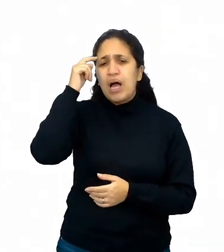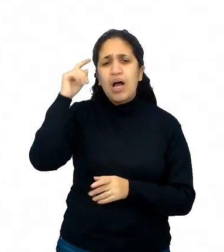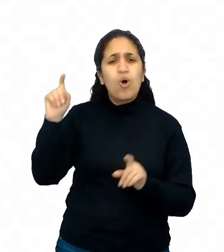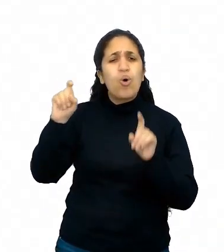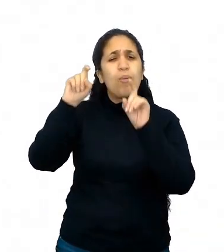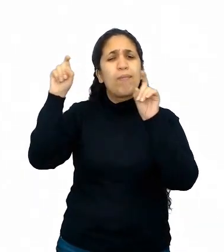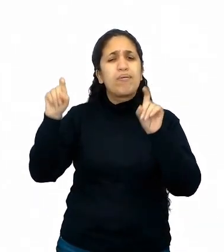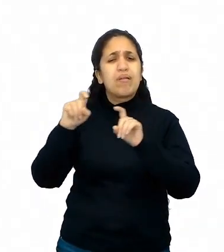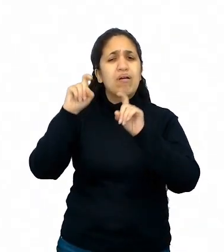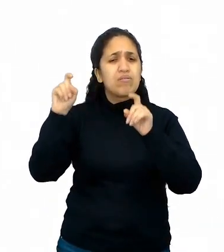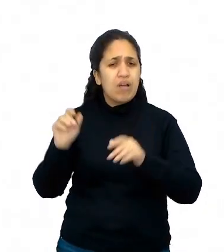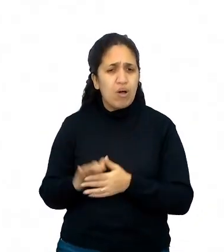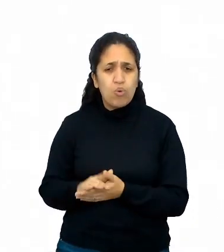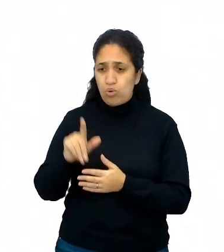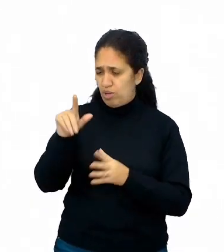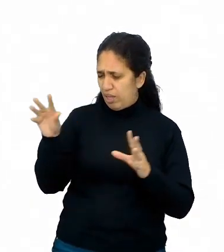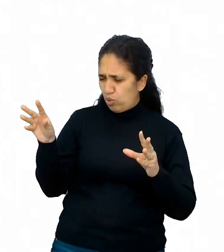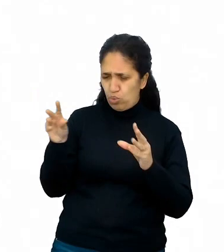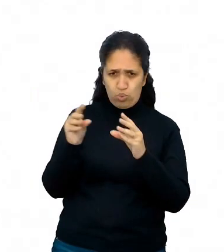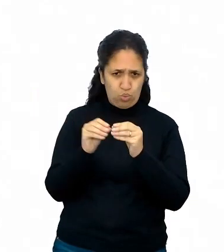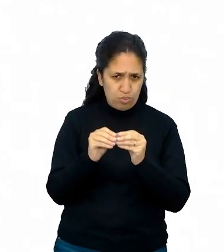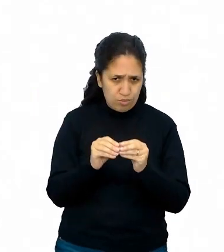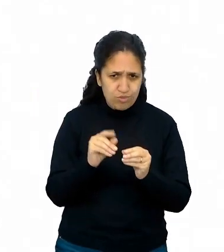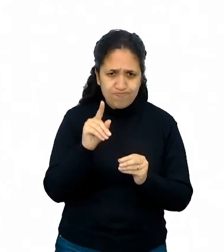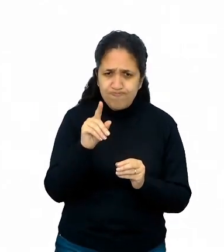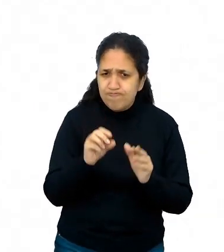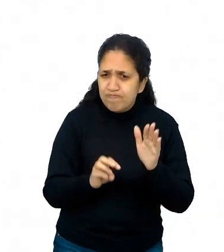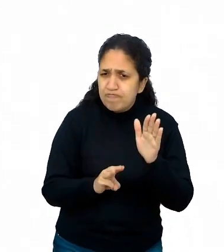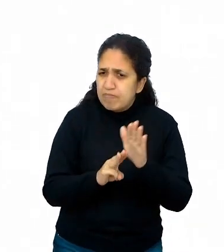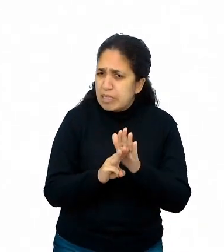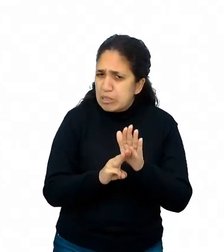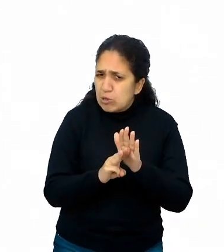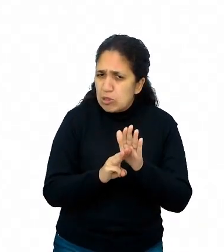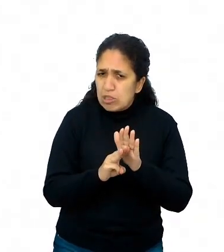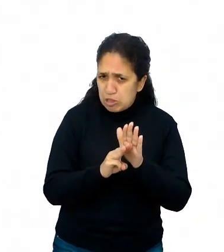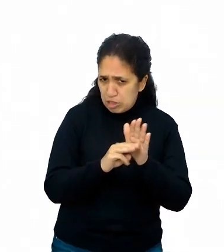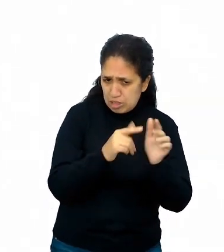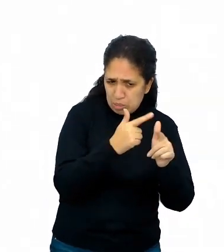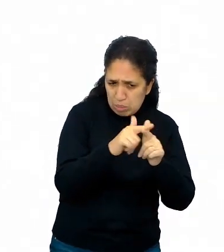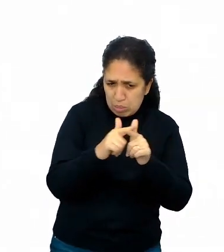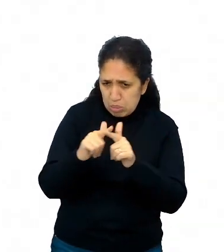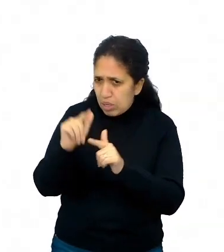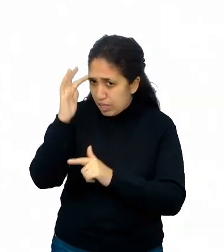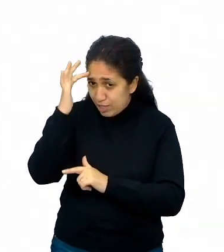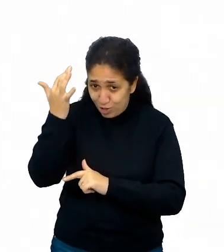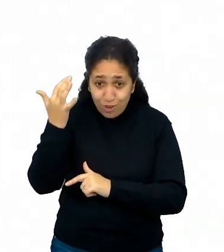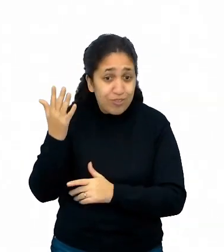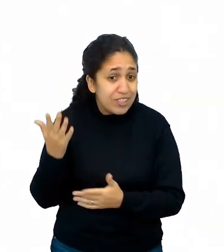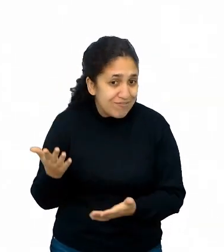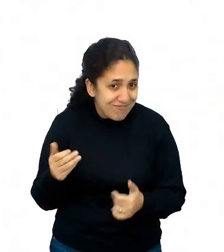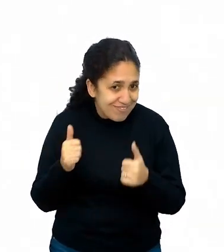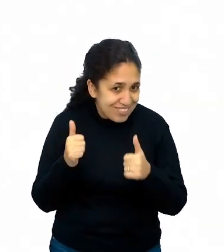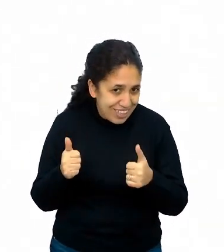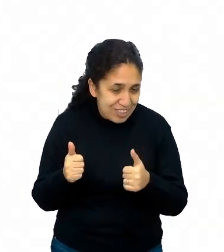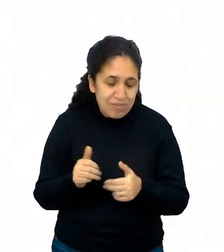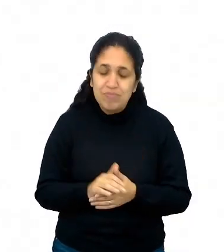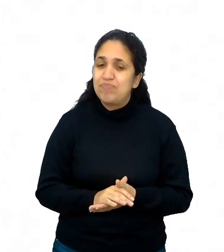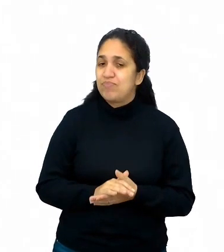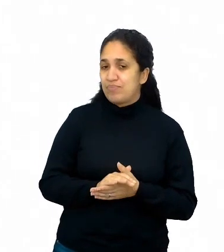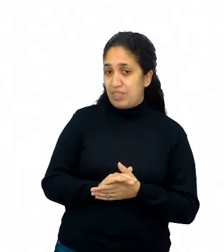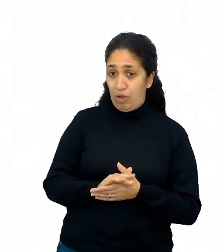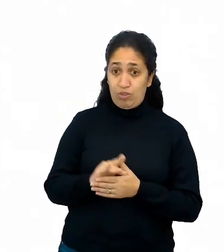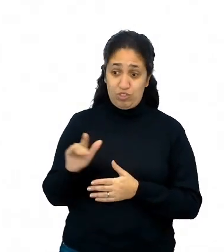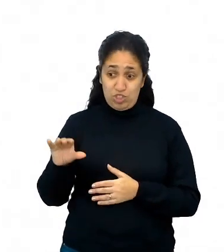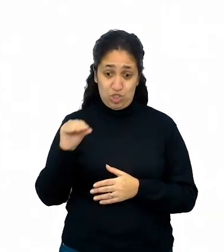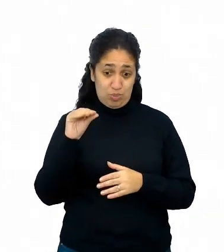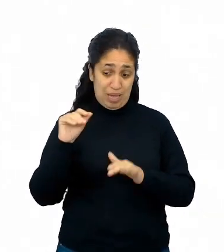computacional. Resumindo, é uma metodologia para resolver problemas, tá? Então, a gente pega